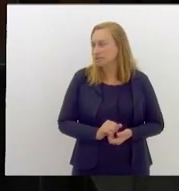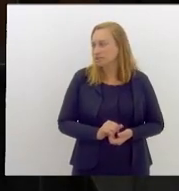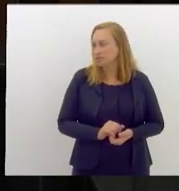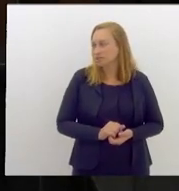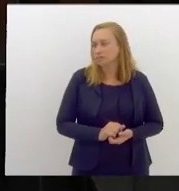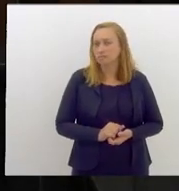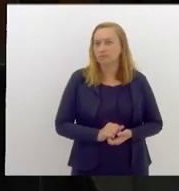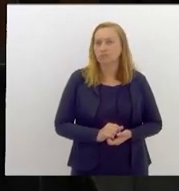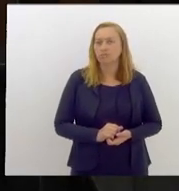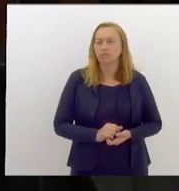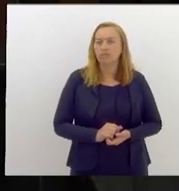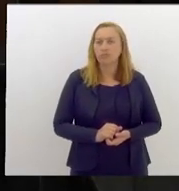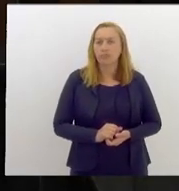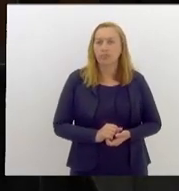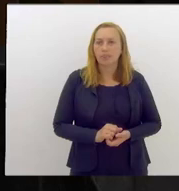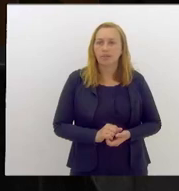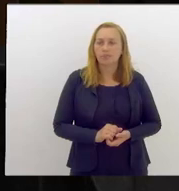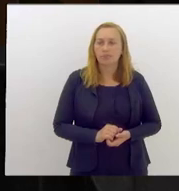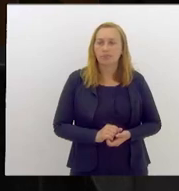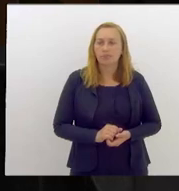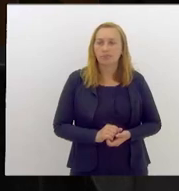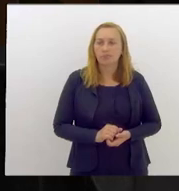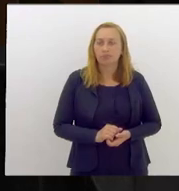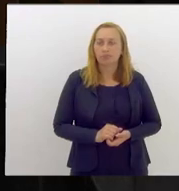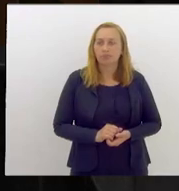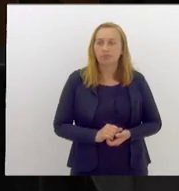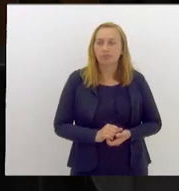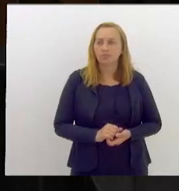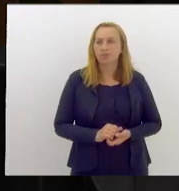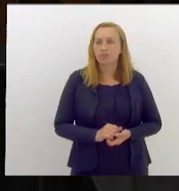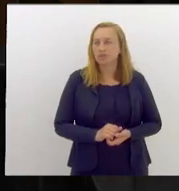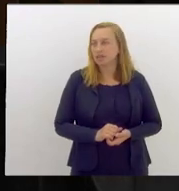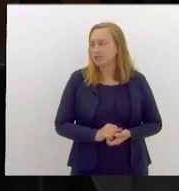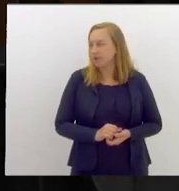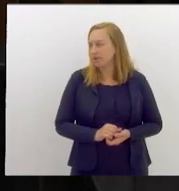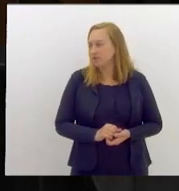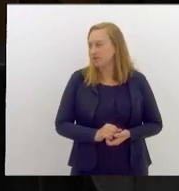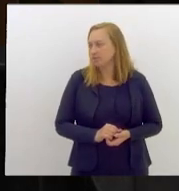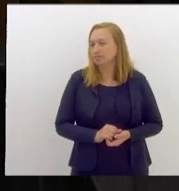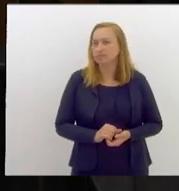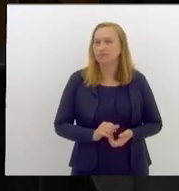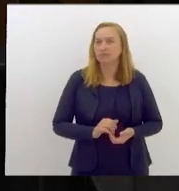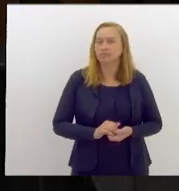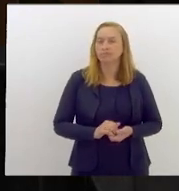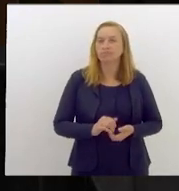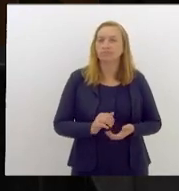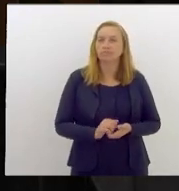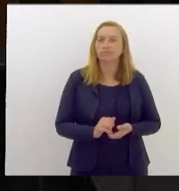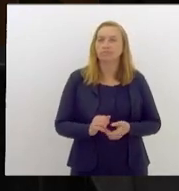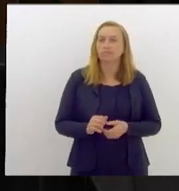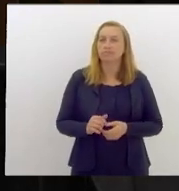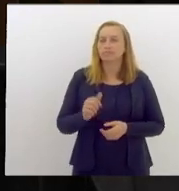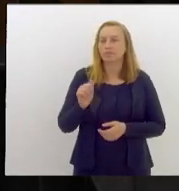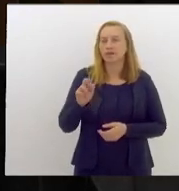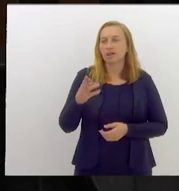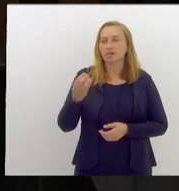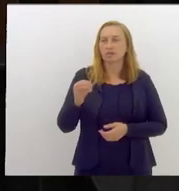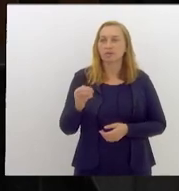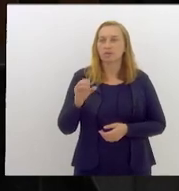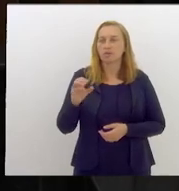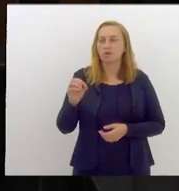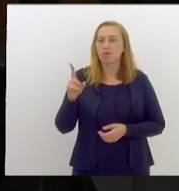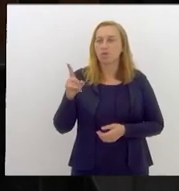um projeto uma lei que estabelece dois e meio por cento do fecan para a agrocologia